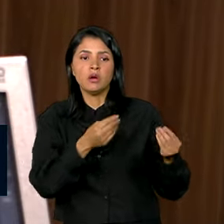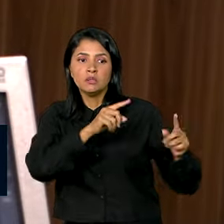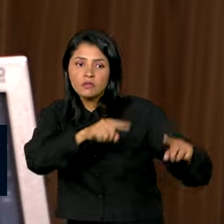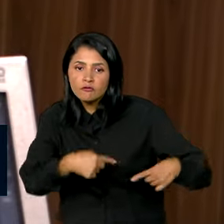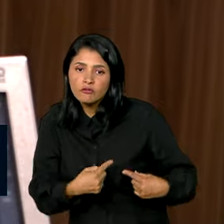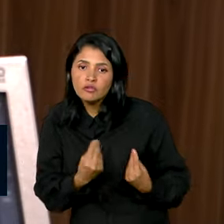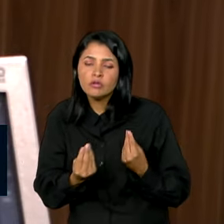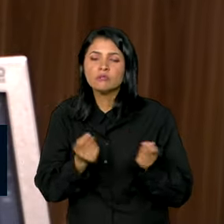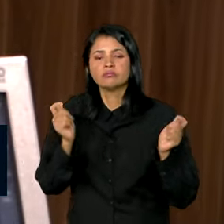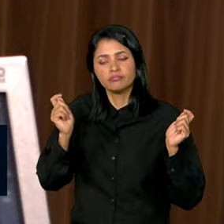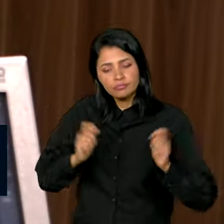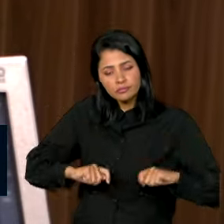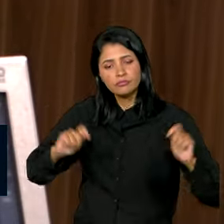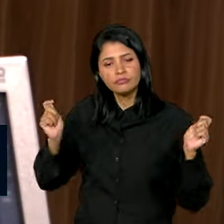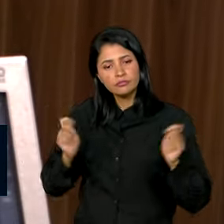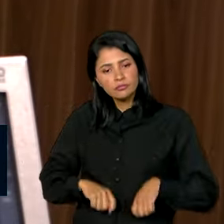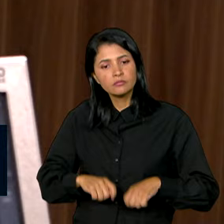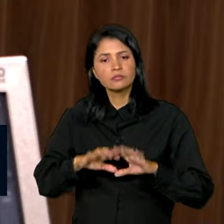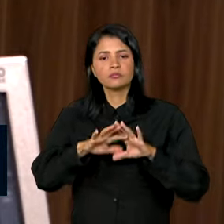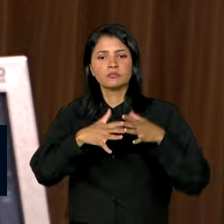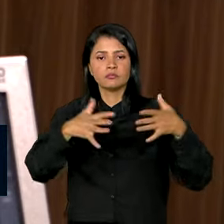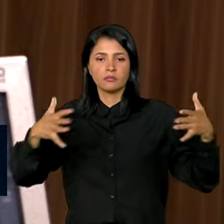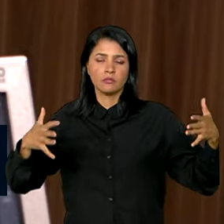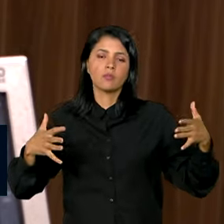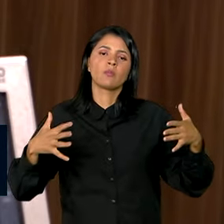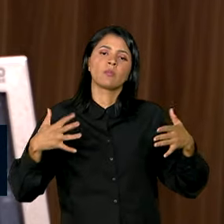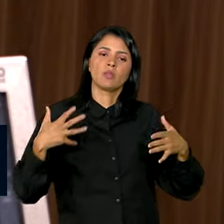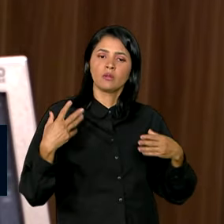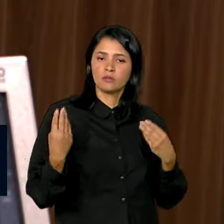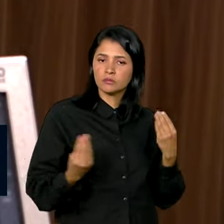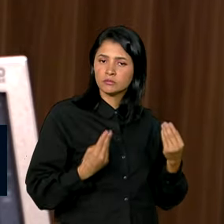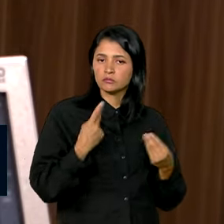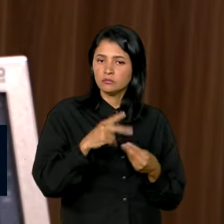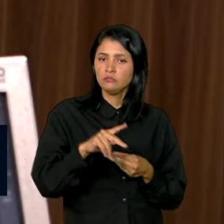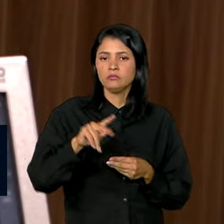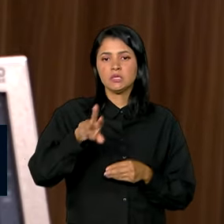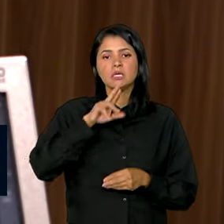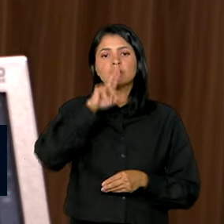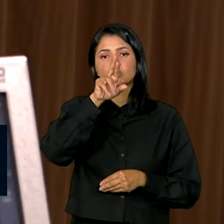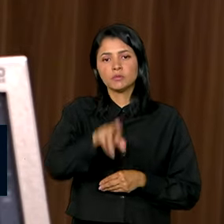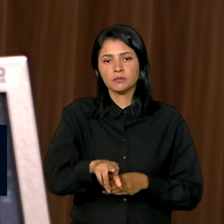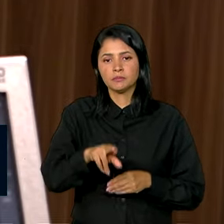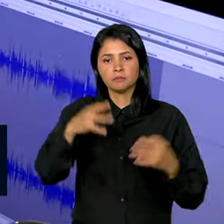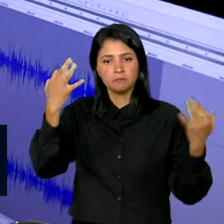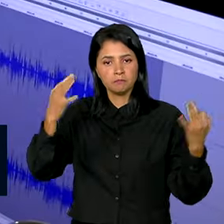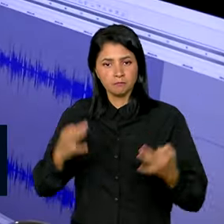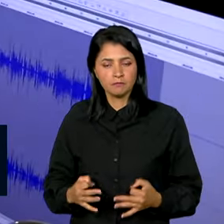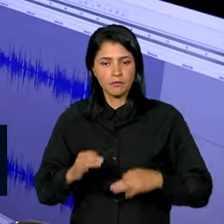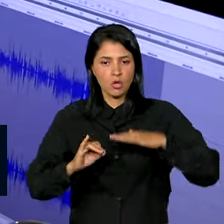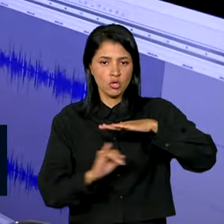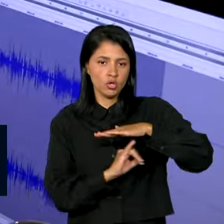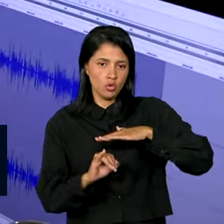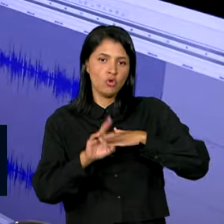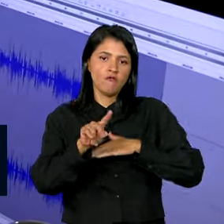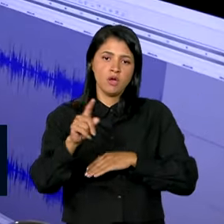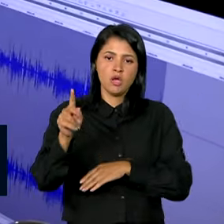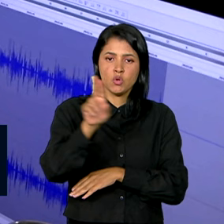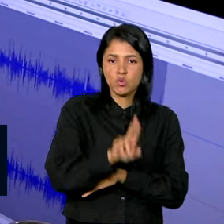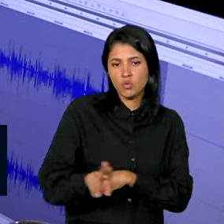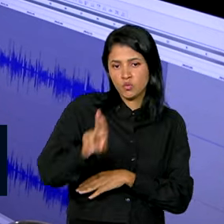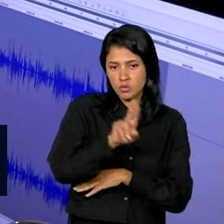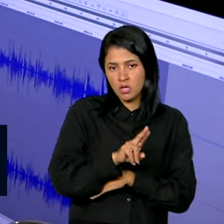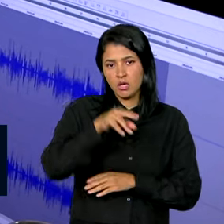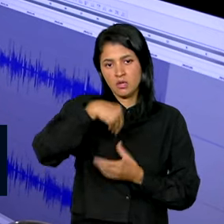assim possibilitando uma abrangência ainda maior de soluções. Perfeito. Os institutos, então, vão usar